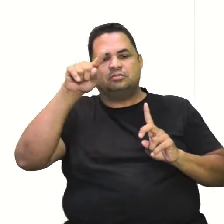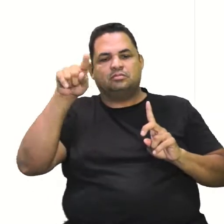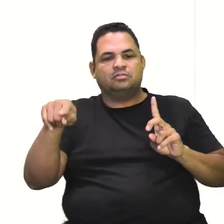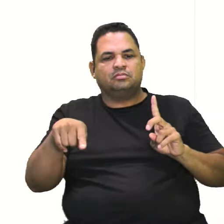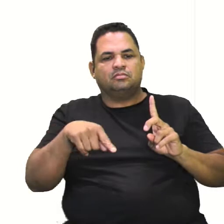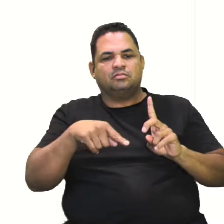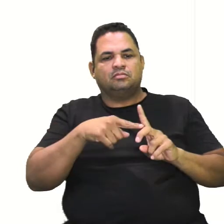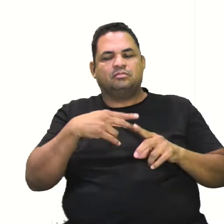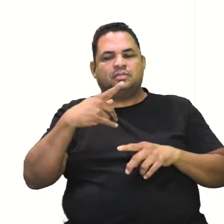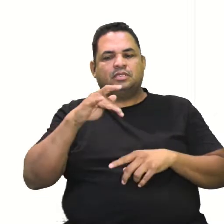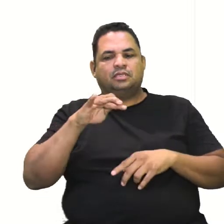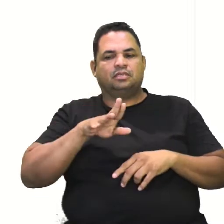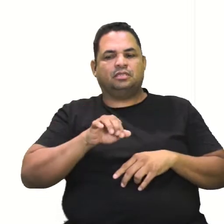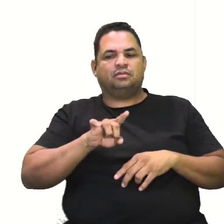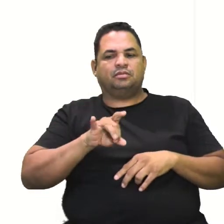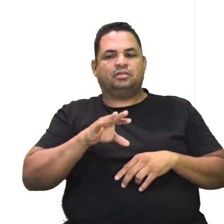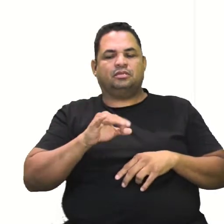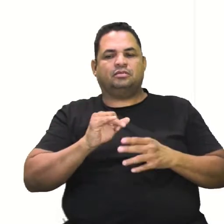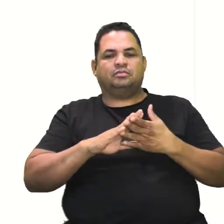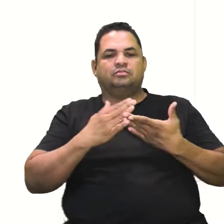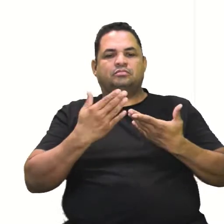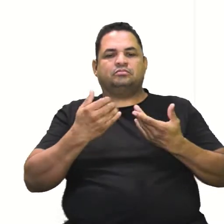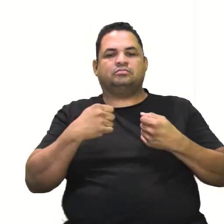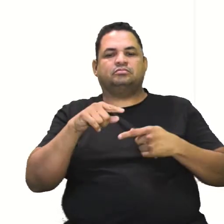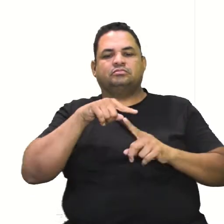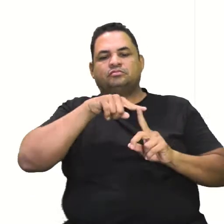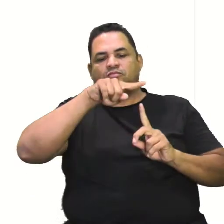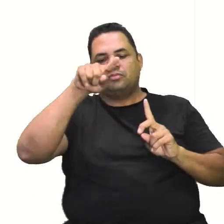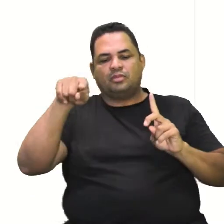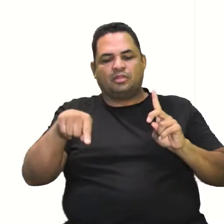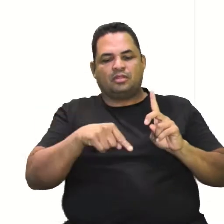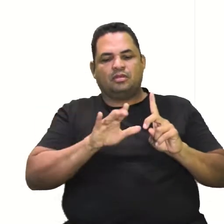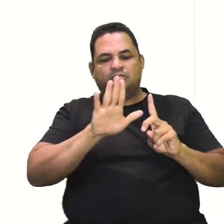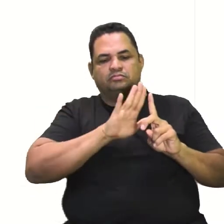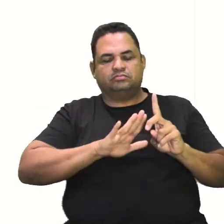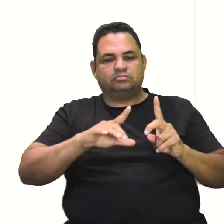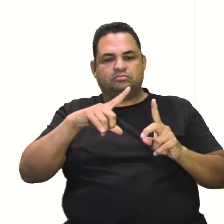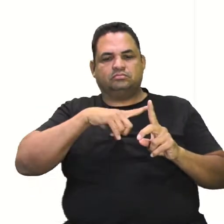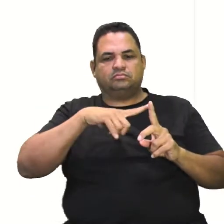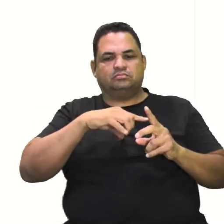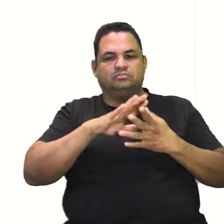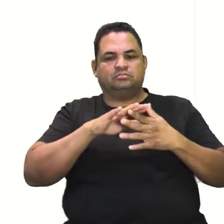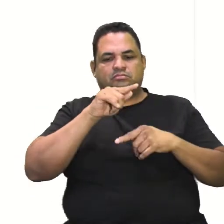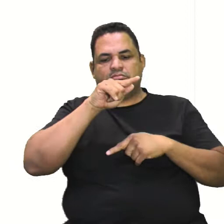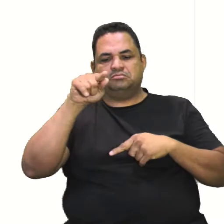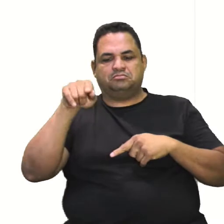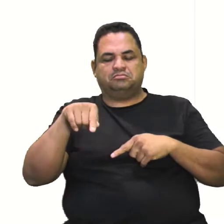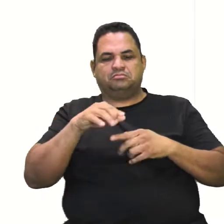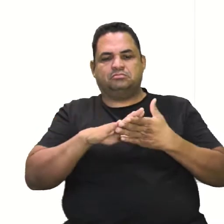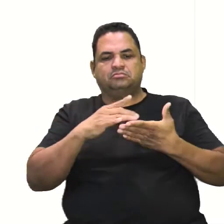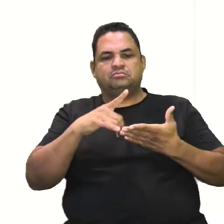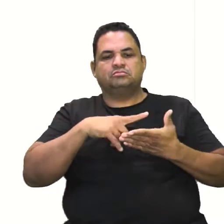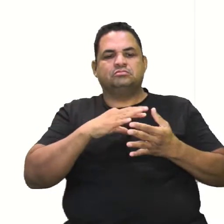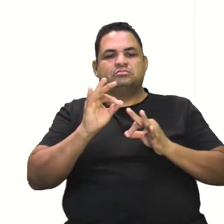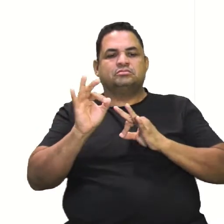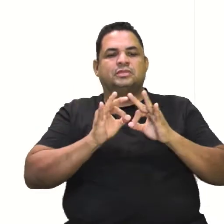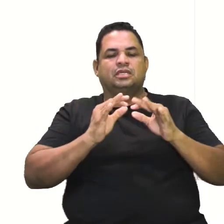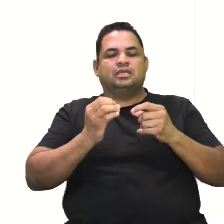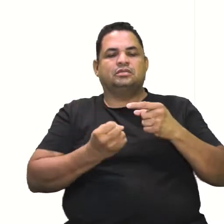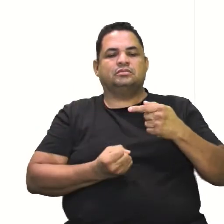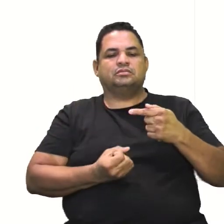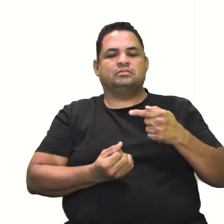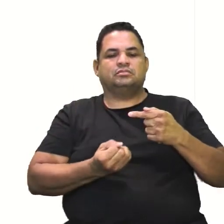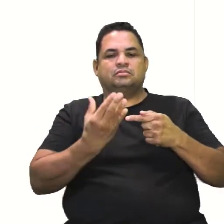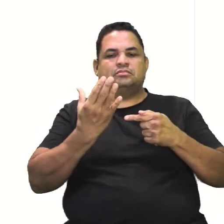significa perímetro. Só que para calcular o perímetro de uma circunferência que não tem lados, nós usamos uma fórmula, que